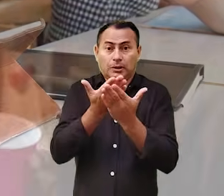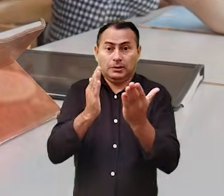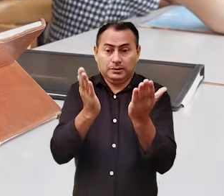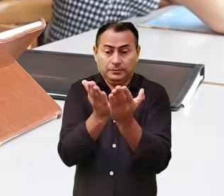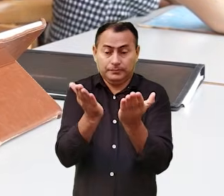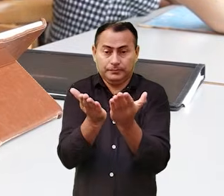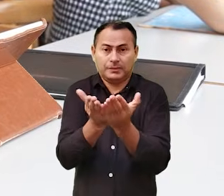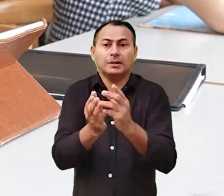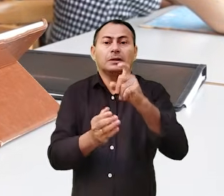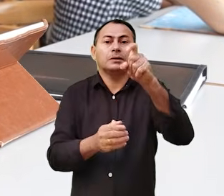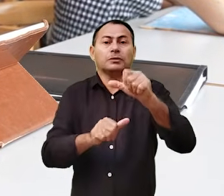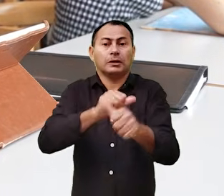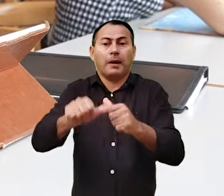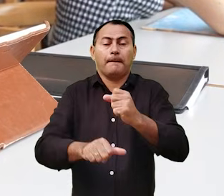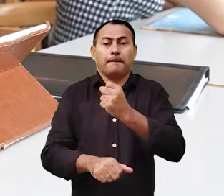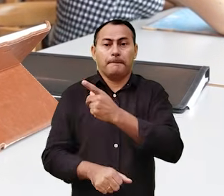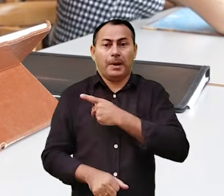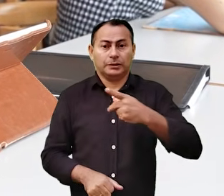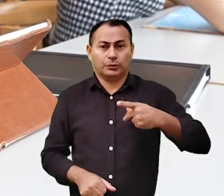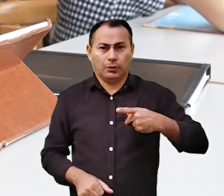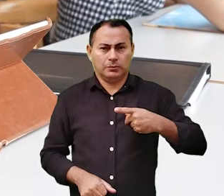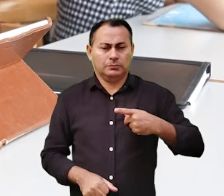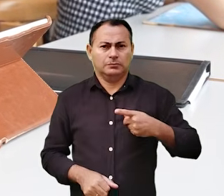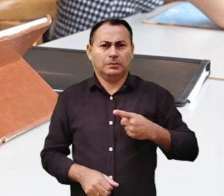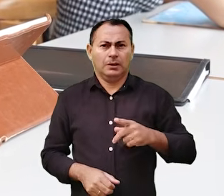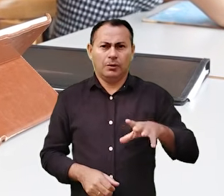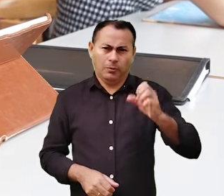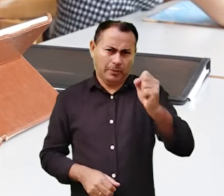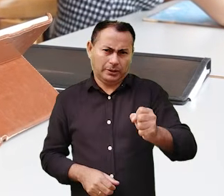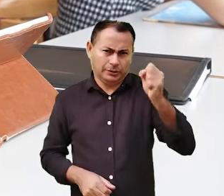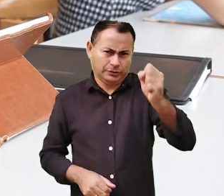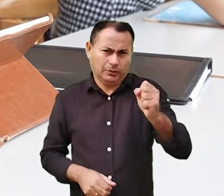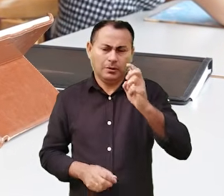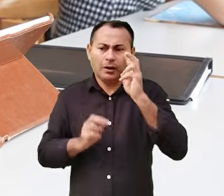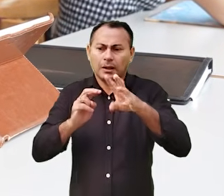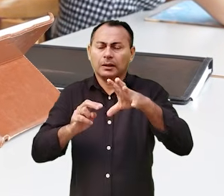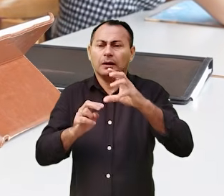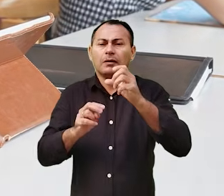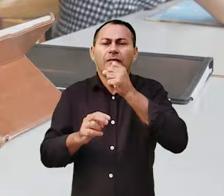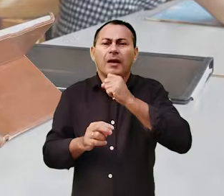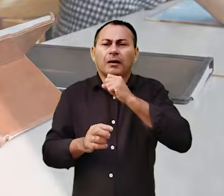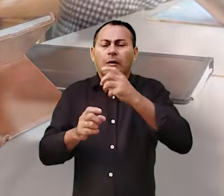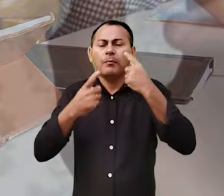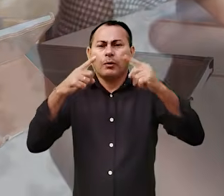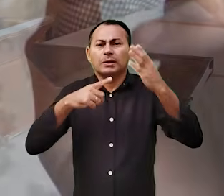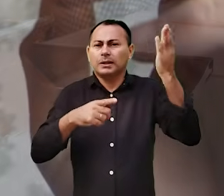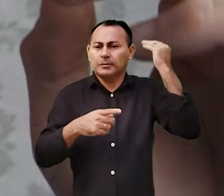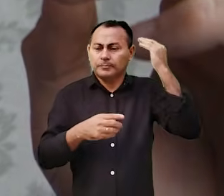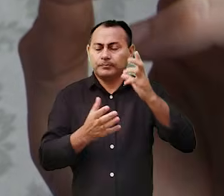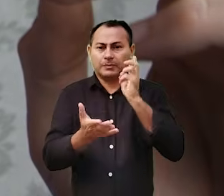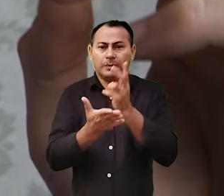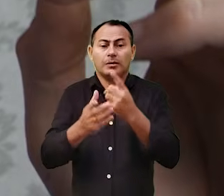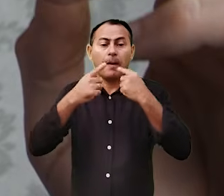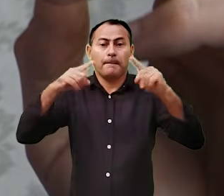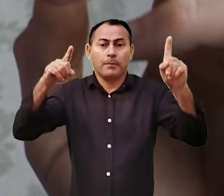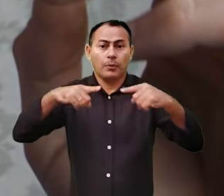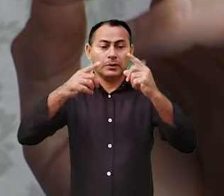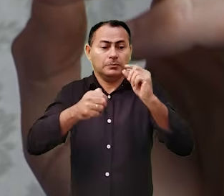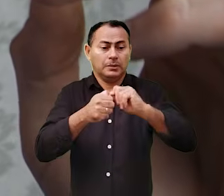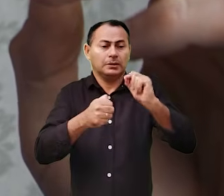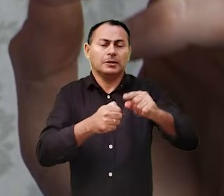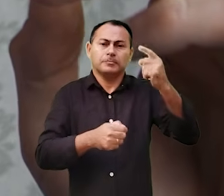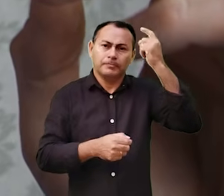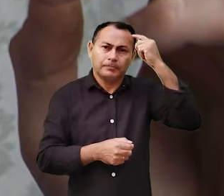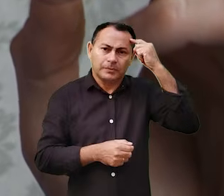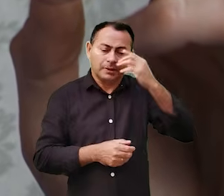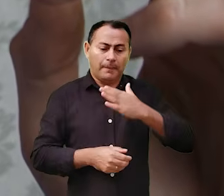escola evangélica para ser pastor e ouvia o mesmo tipo de música daquela velha época. A mesma música que